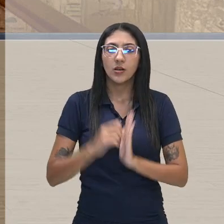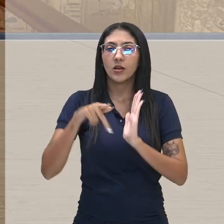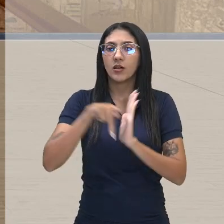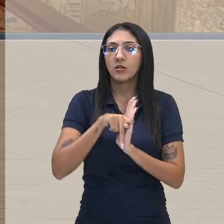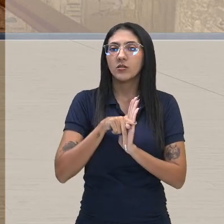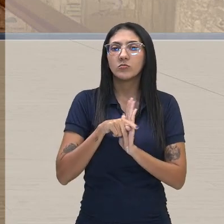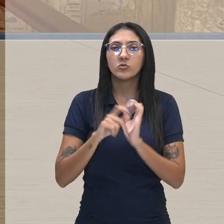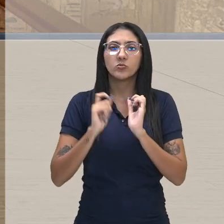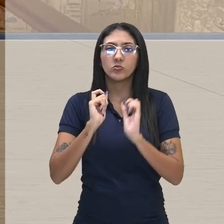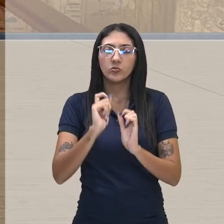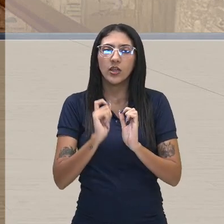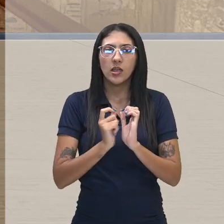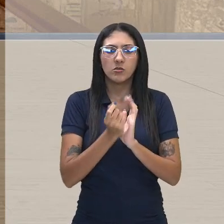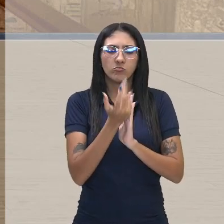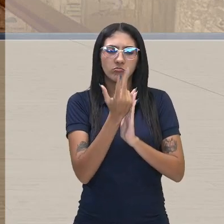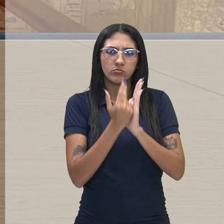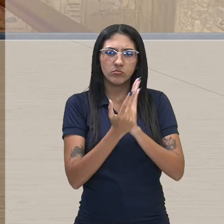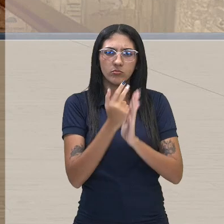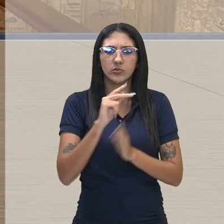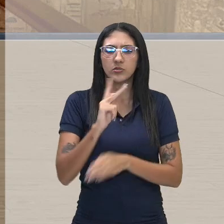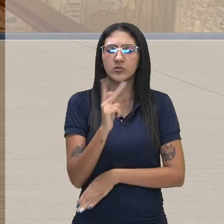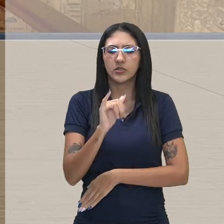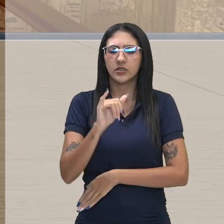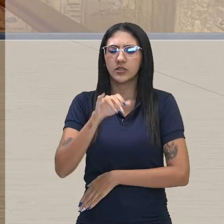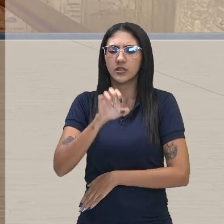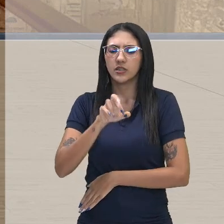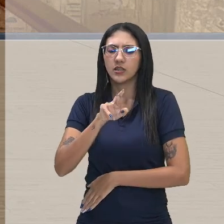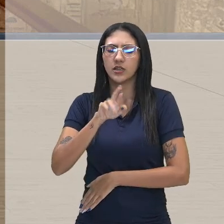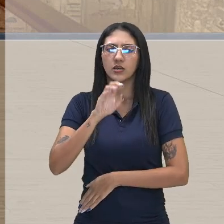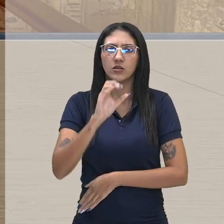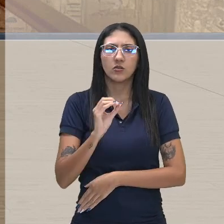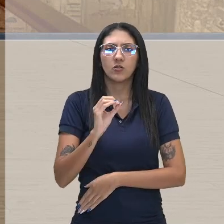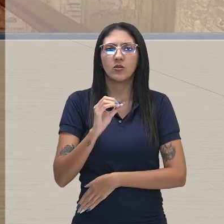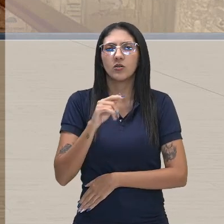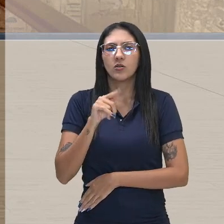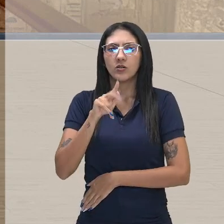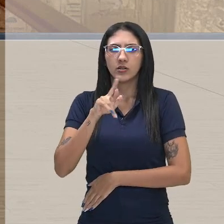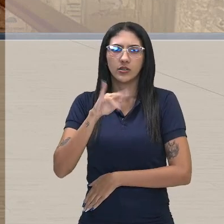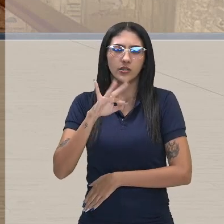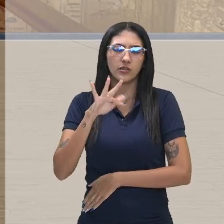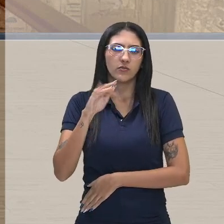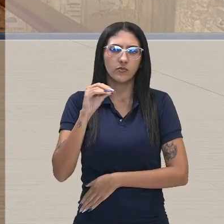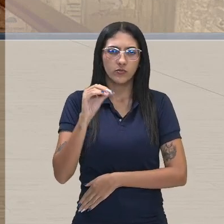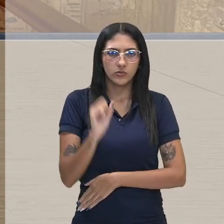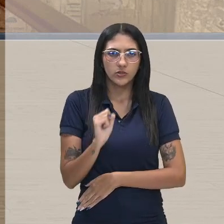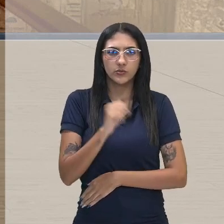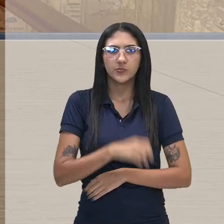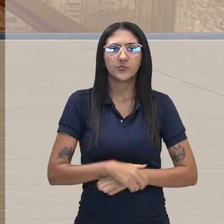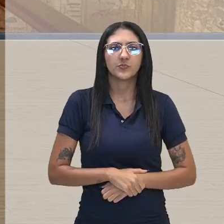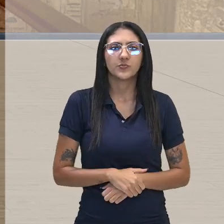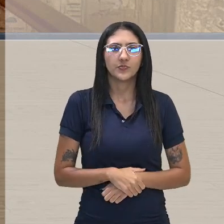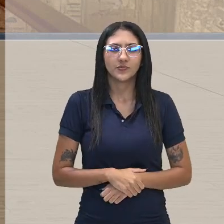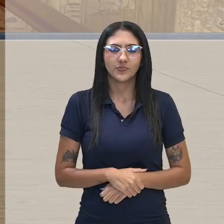de hieróglifos. E olha só, para complementar, vamos